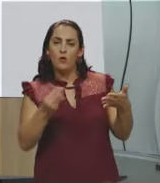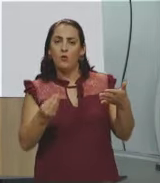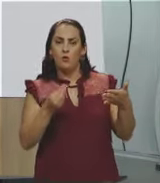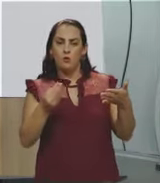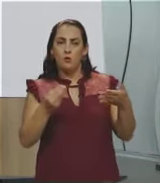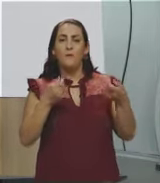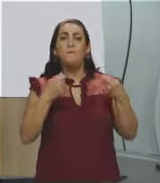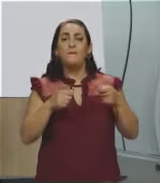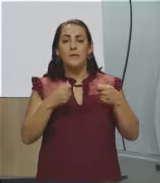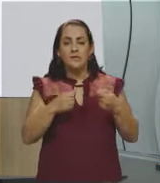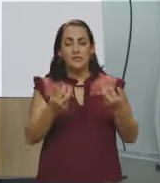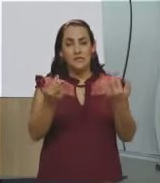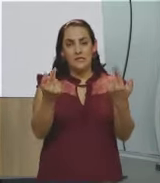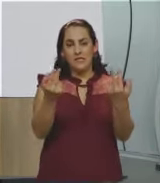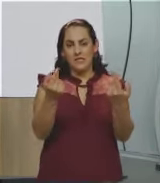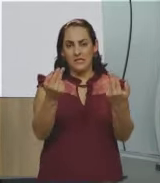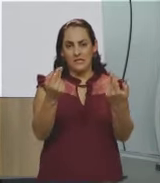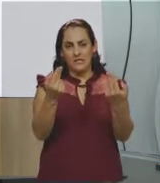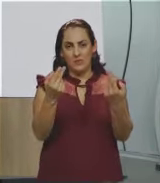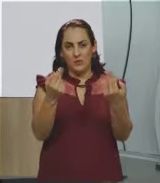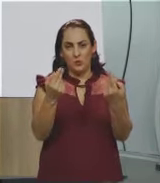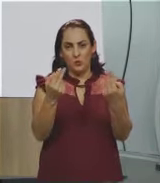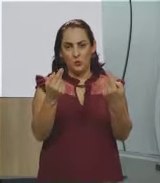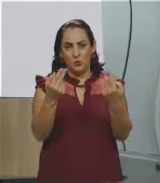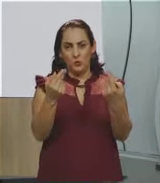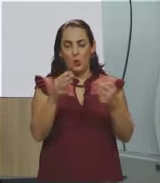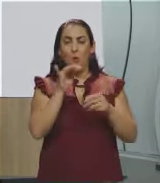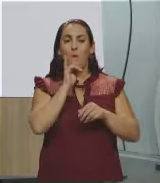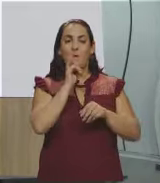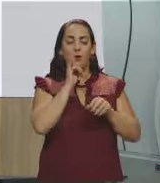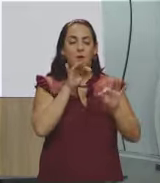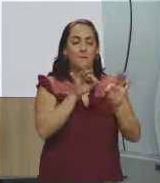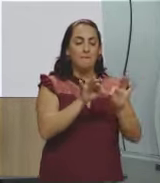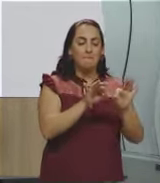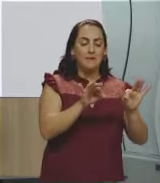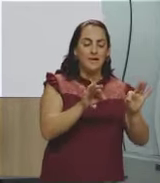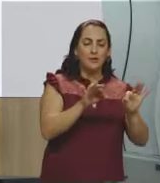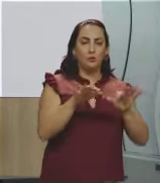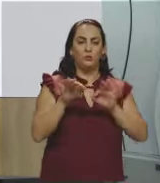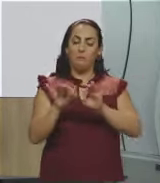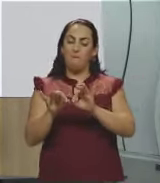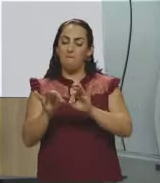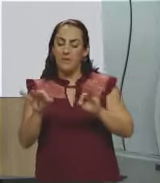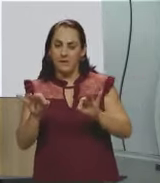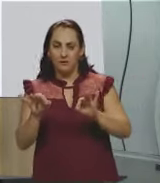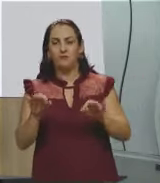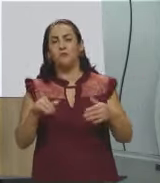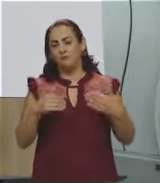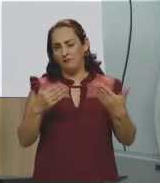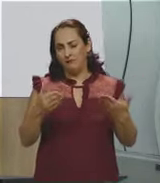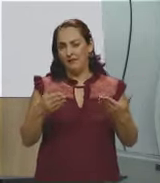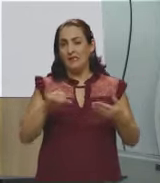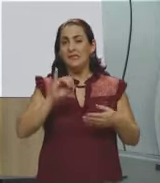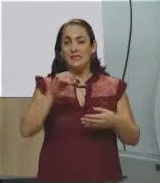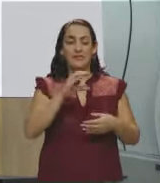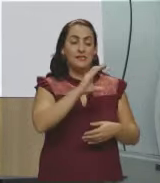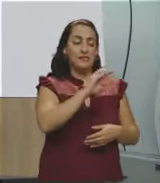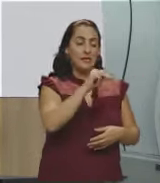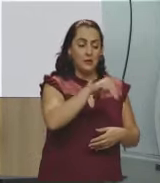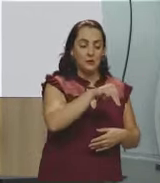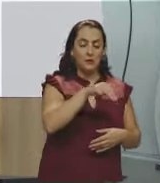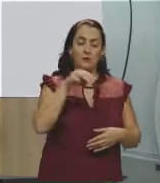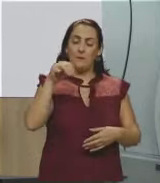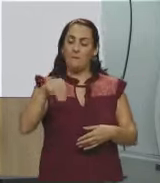colocar unidades incompatíveis, tá? O exercício já trazia tudo certinho, então não precisei fazer nenhum tipo de